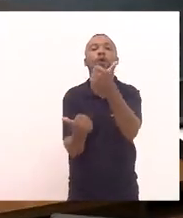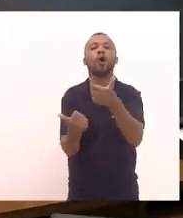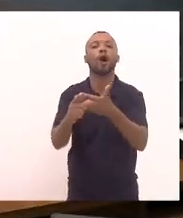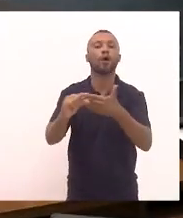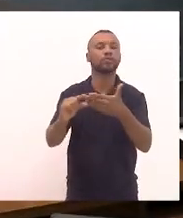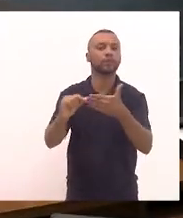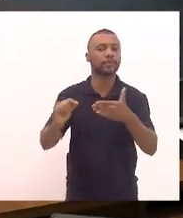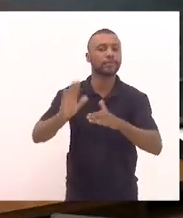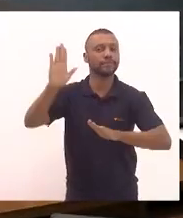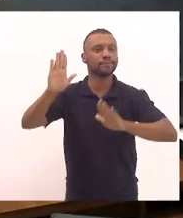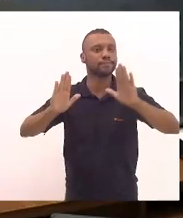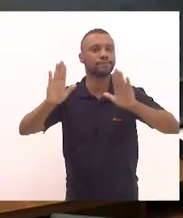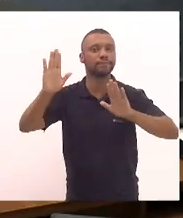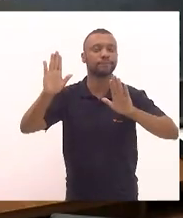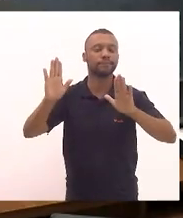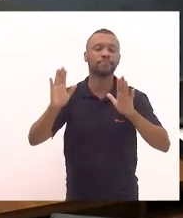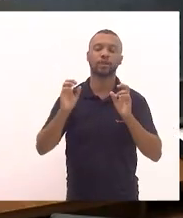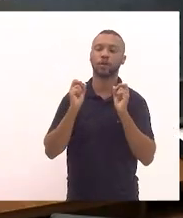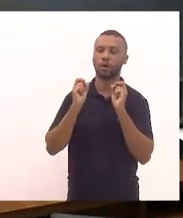Ok.